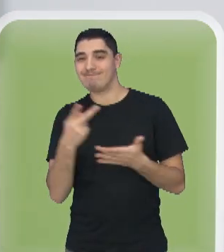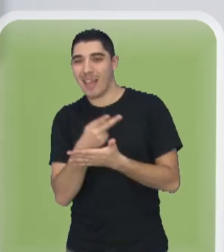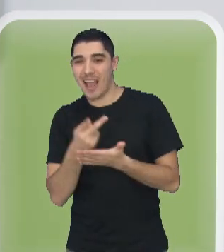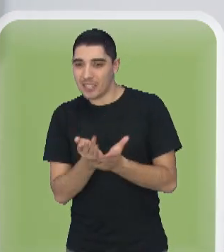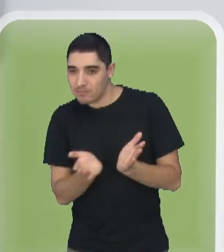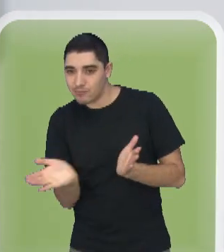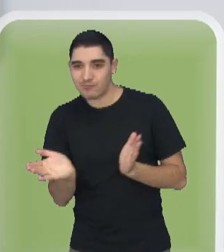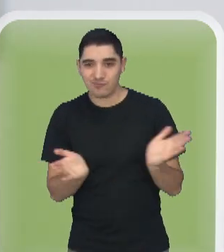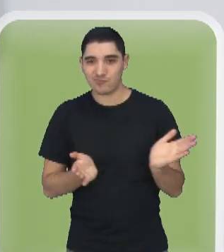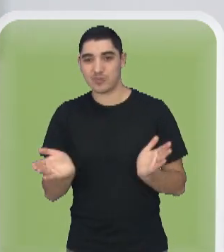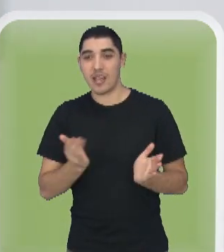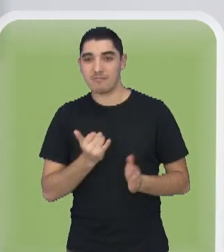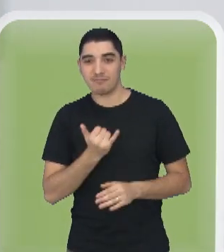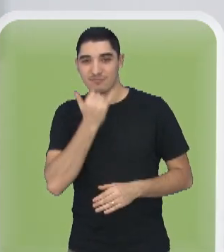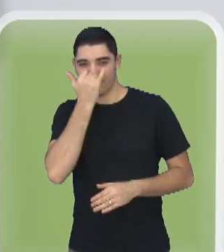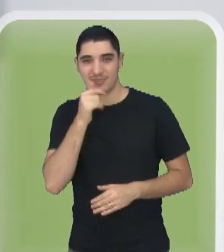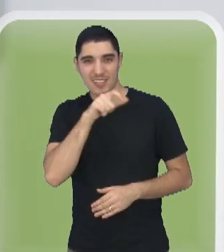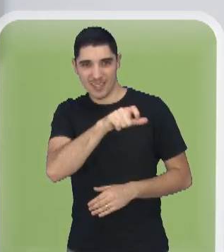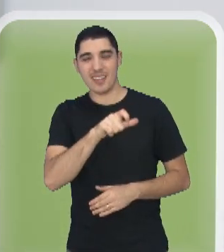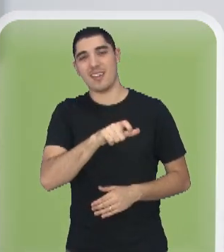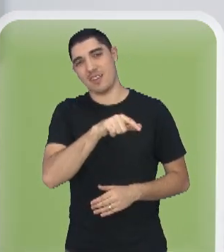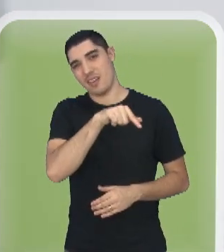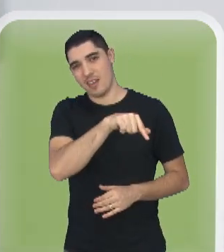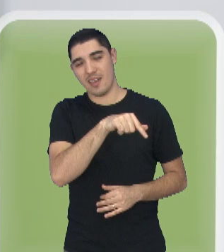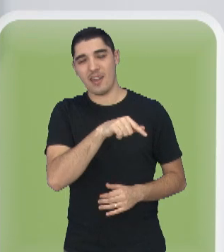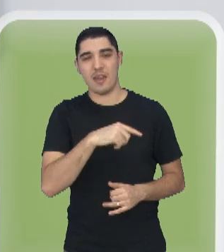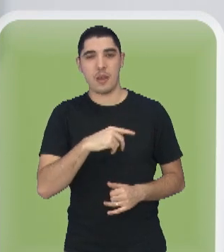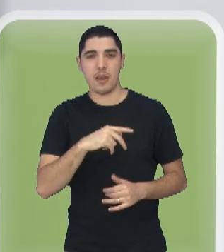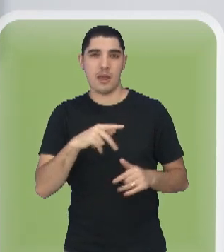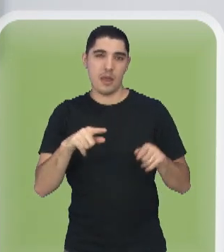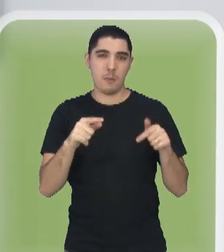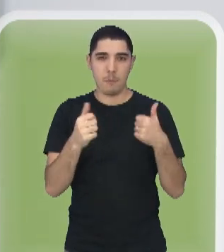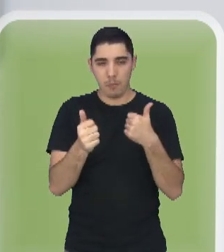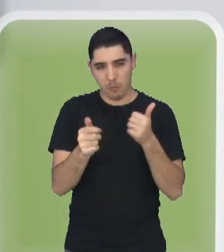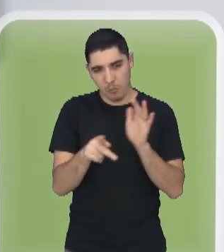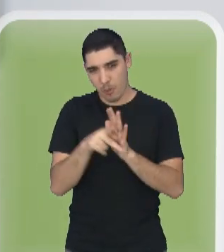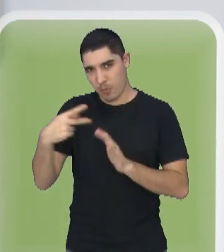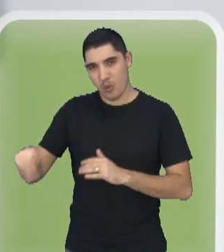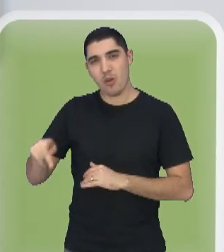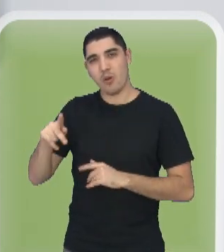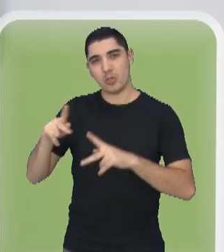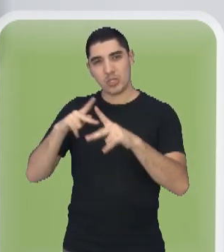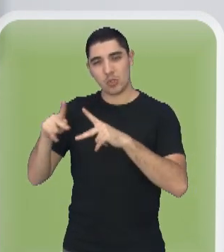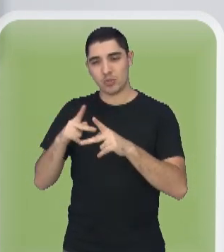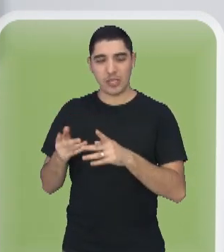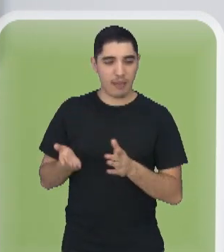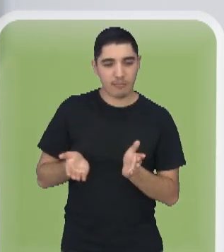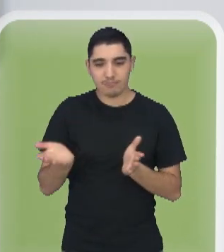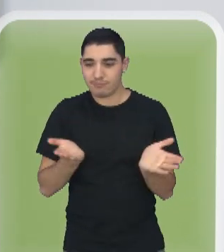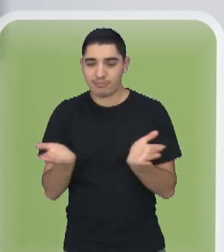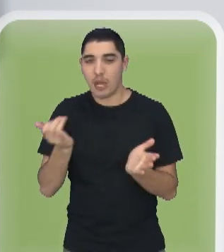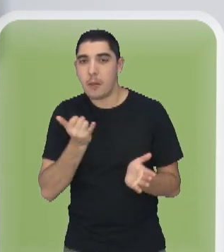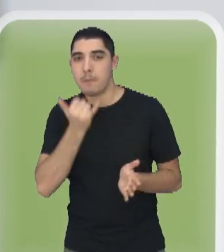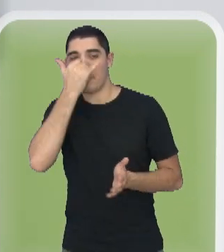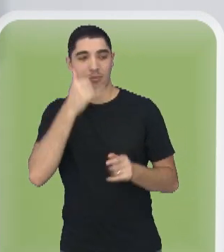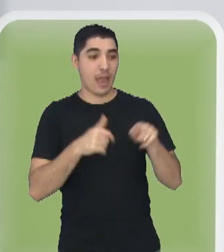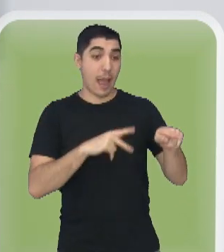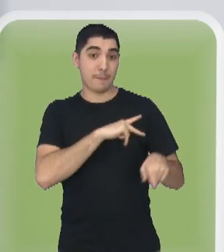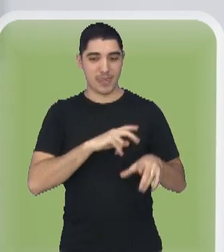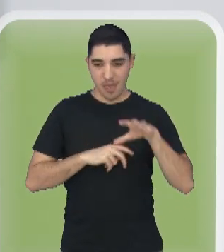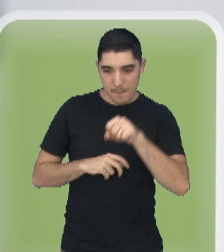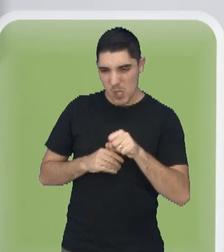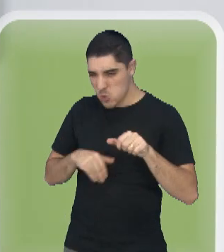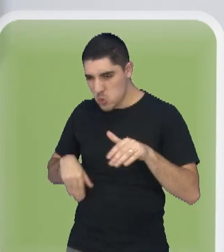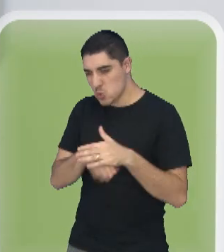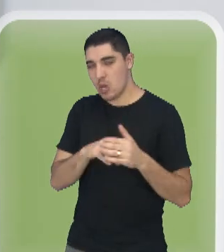passe, né, um passe errado na defesa ali na saída para o ataque do São José, a menina de Pinda roubou a bola, foi mais rápida e acabou tocando para